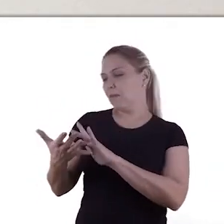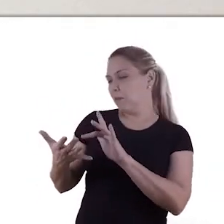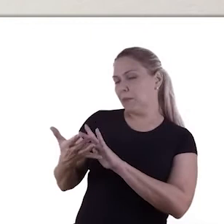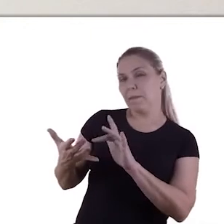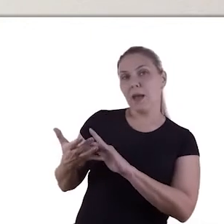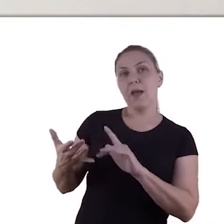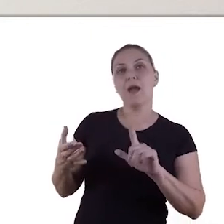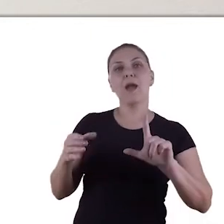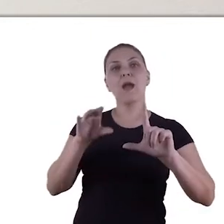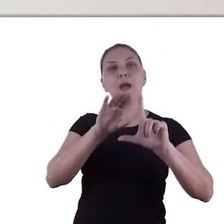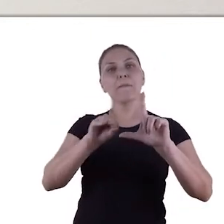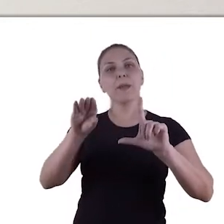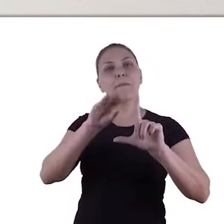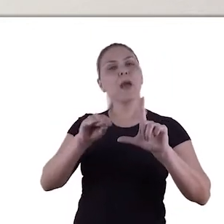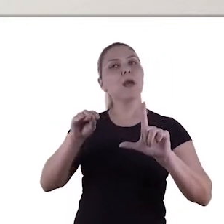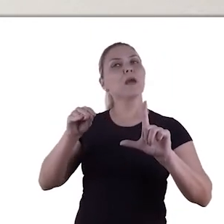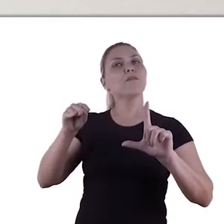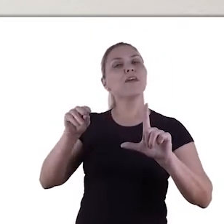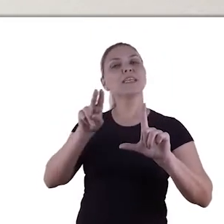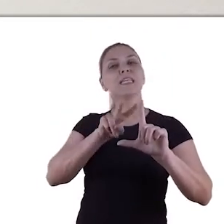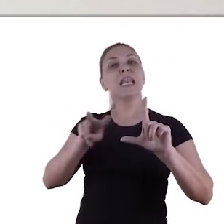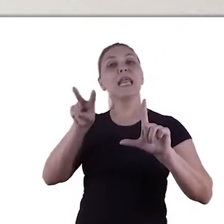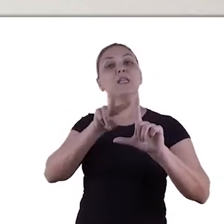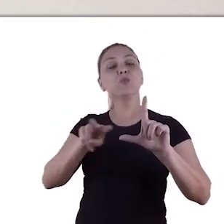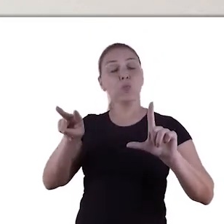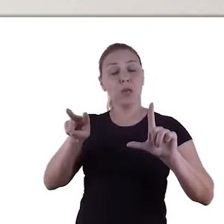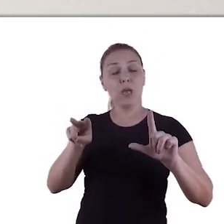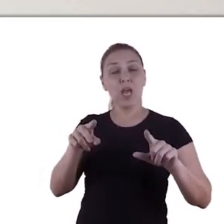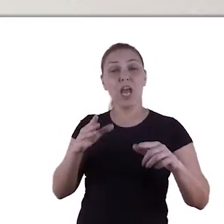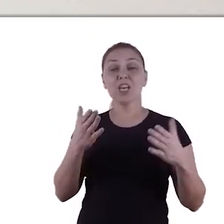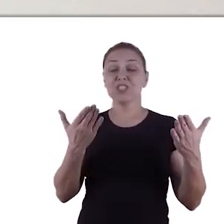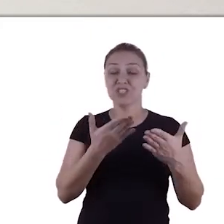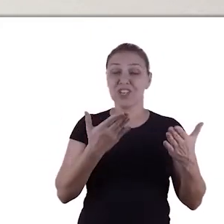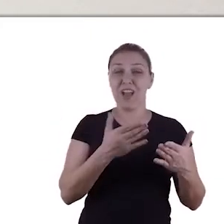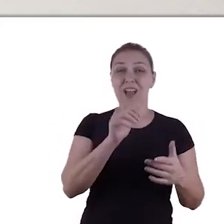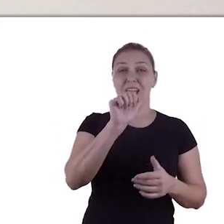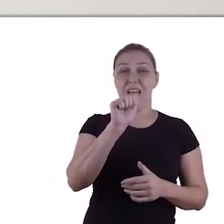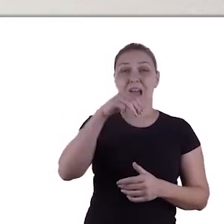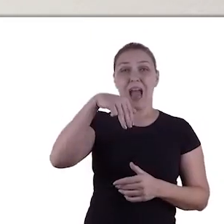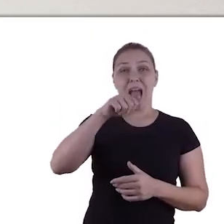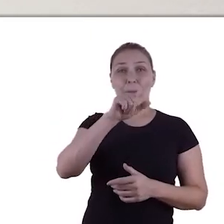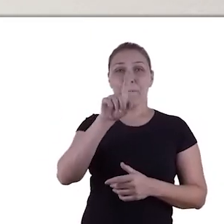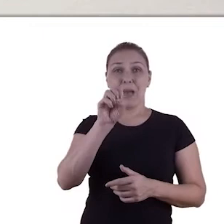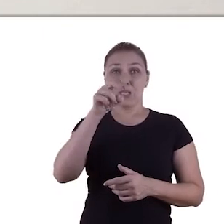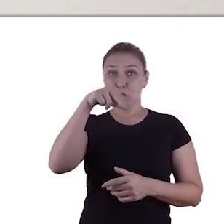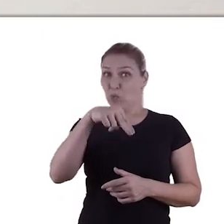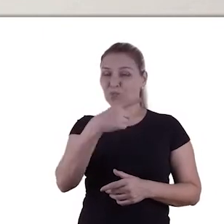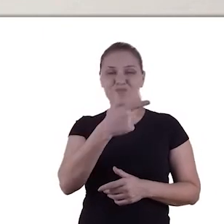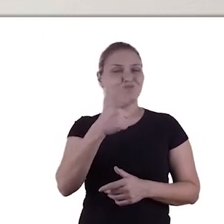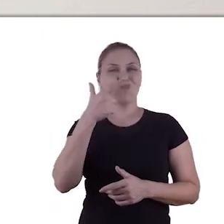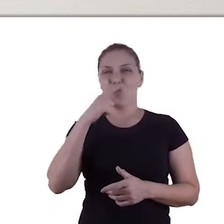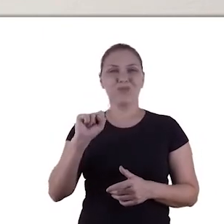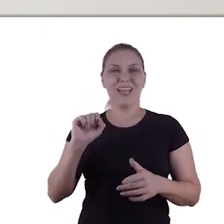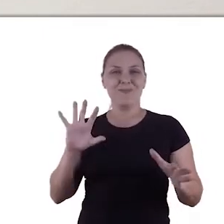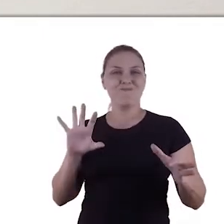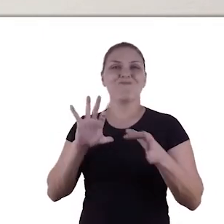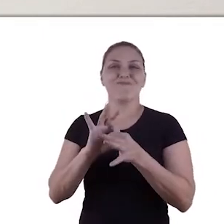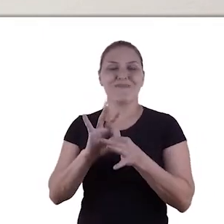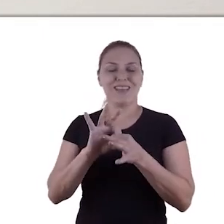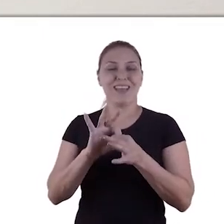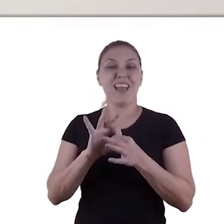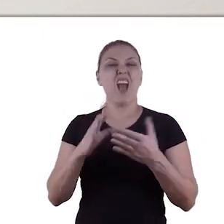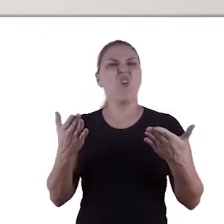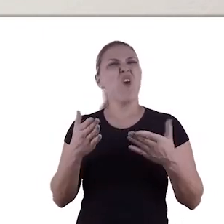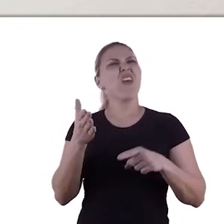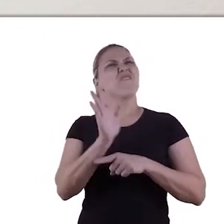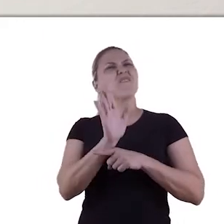legenda do filme. Já no Amazon Video não acontece isso. Eu fui esses dias assistir um